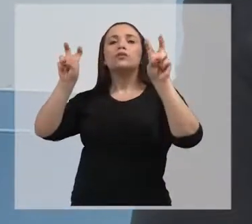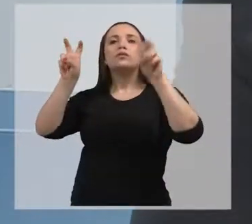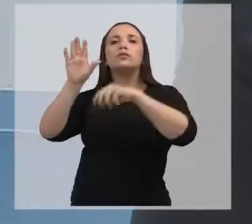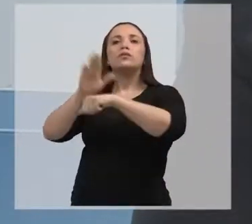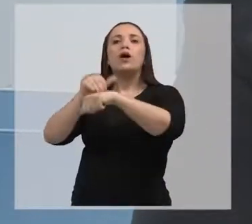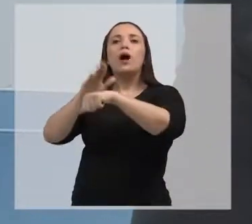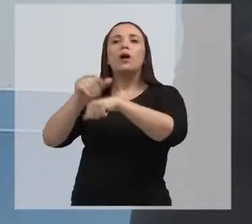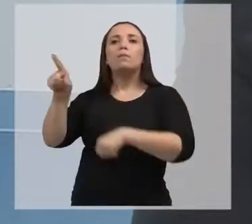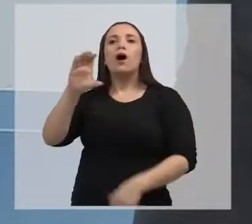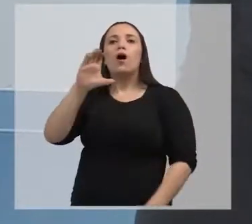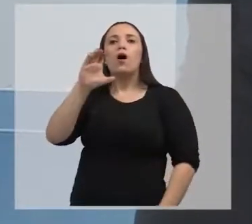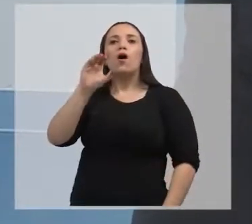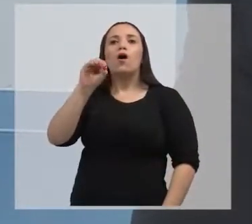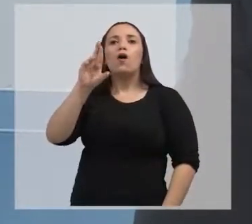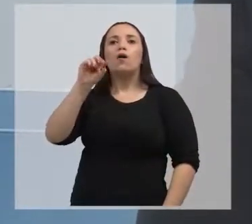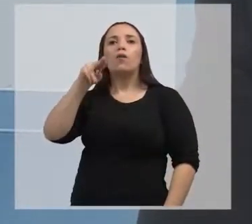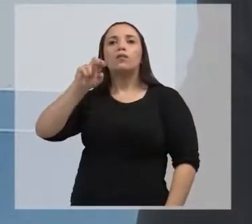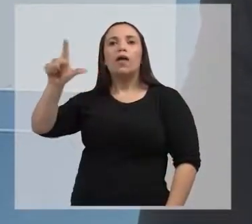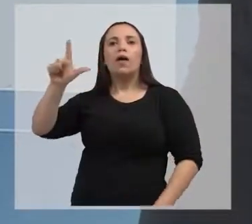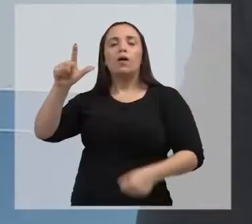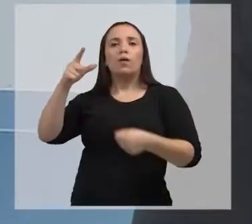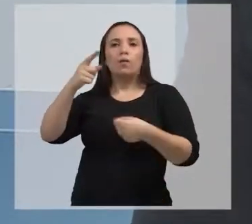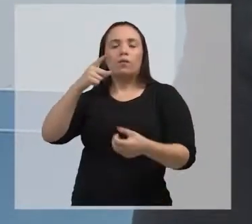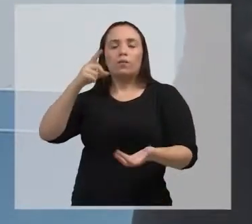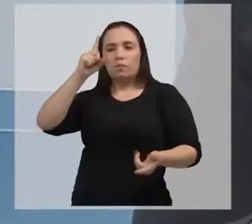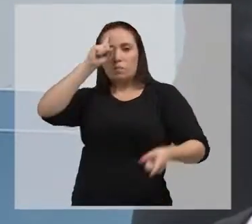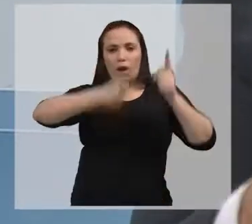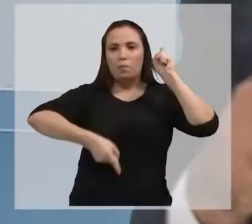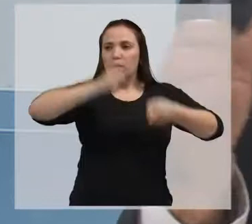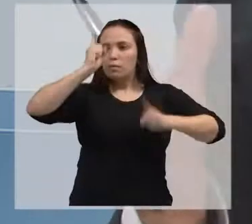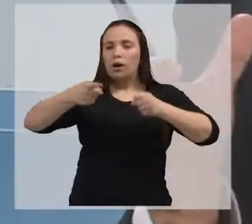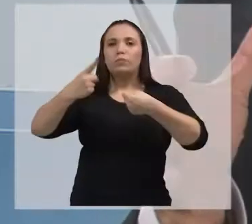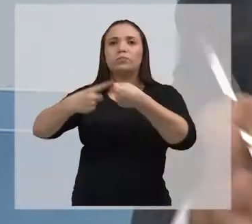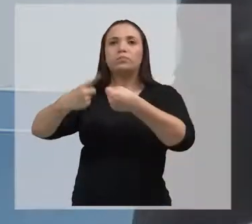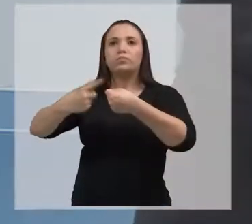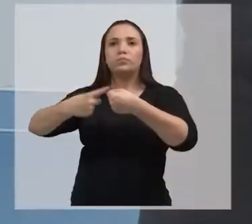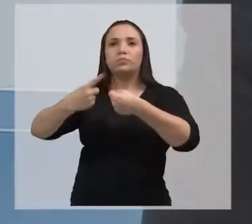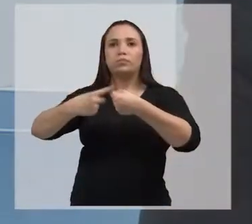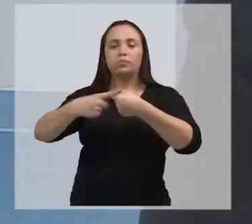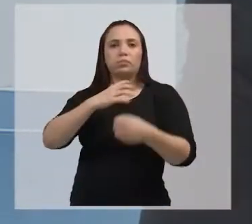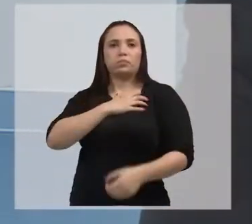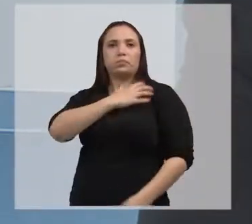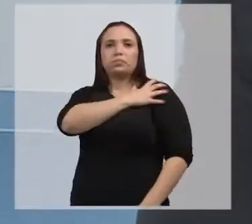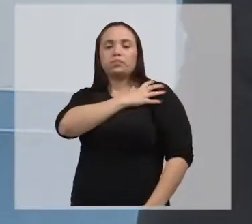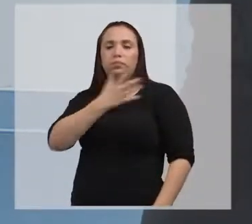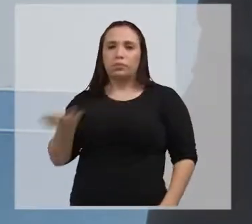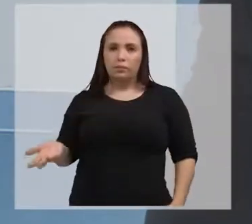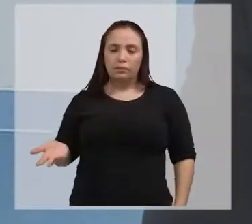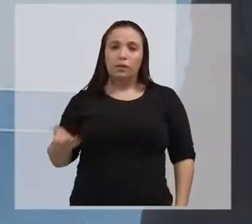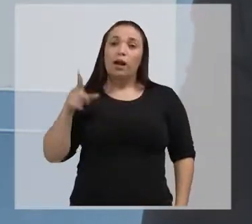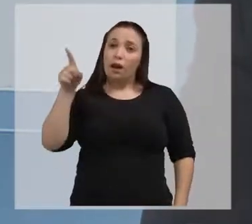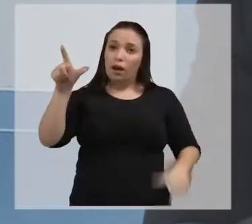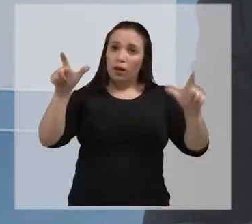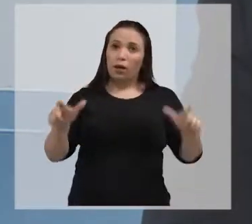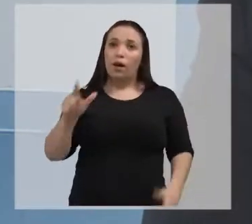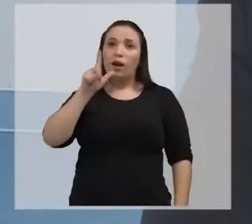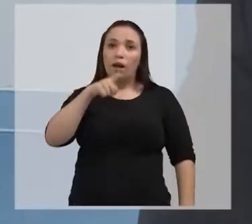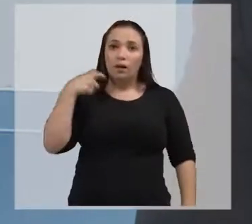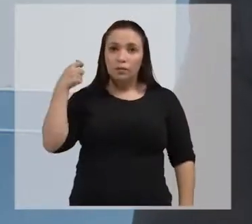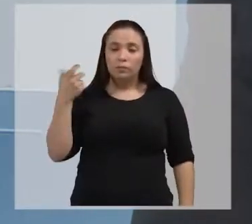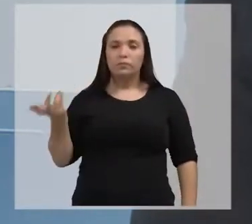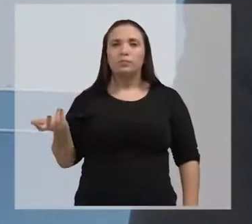Roberto Marinho, né? Dono de empresa de comunicação, só que em vez de ser a nível de país, era a nível de estado lá em Alagoas.